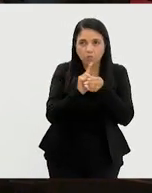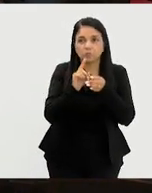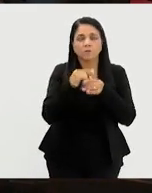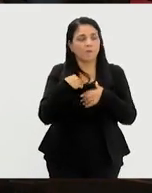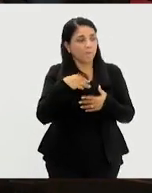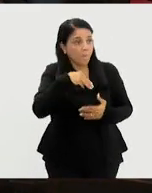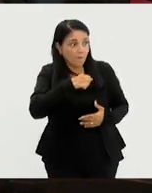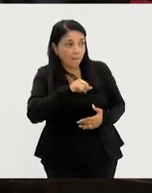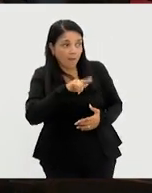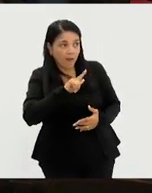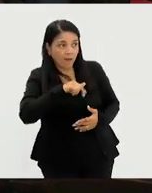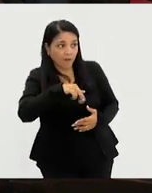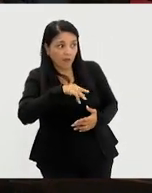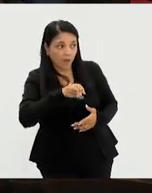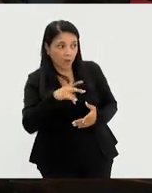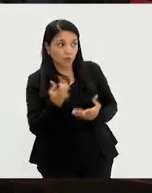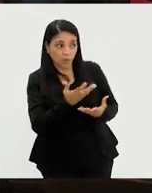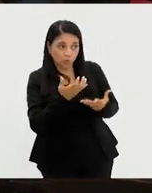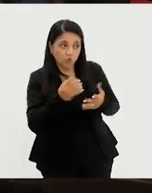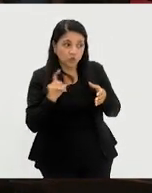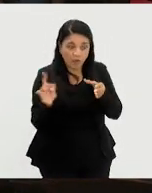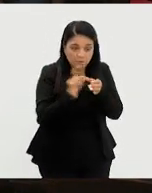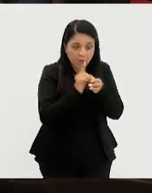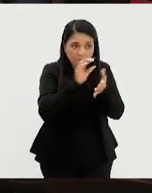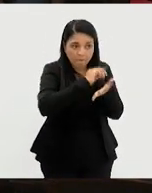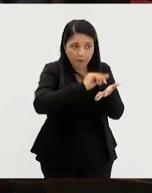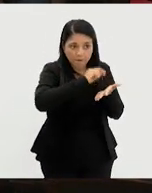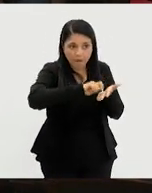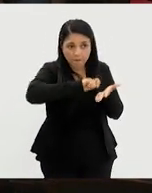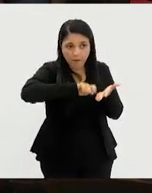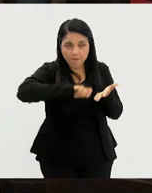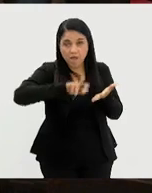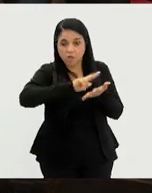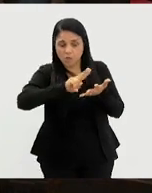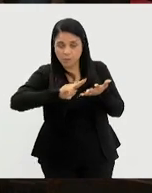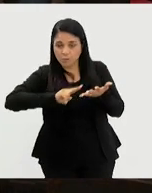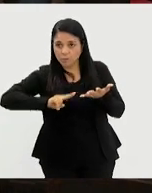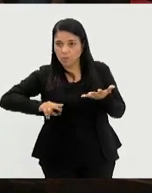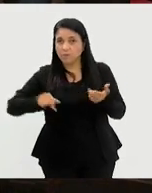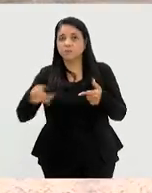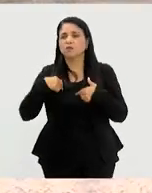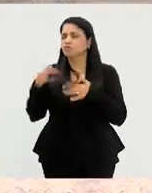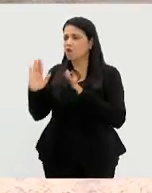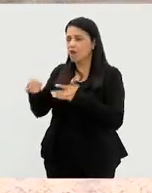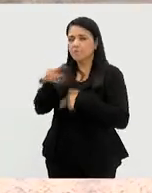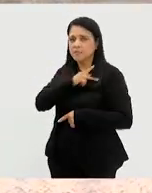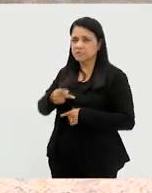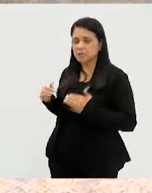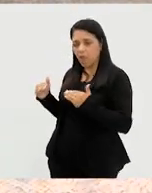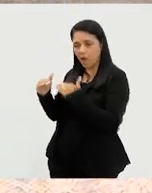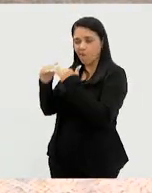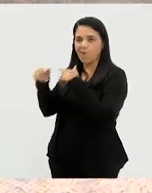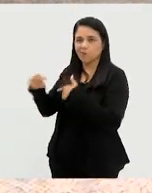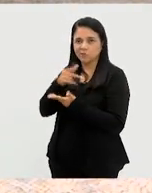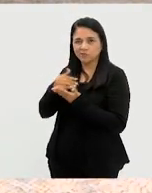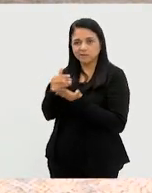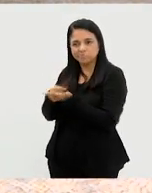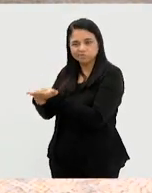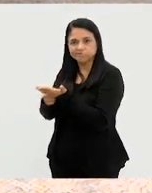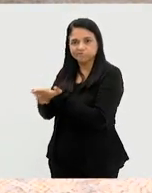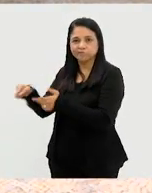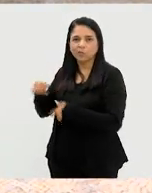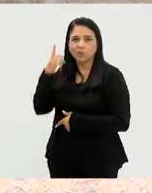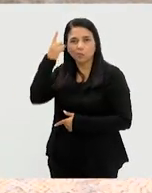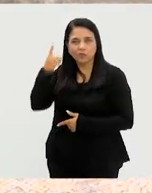Marquinho todos coautores aí Presidente já entrei num acordo aqui com Dan eu só queria registrar a presença aqui do vereador